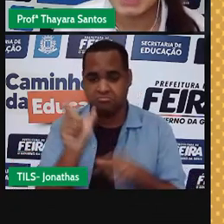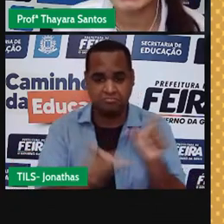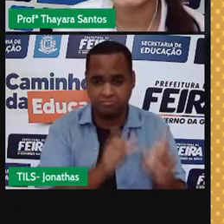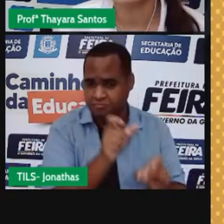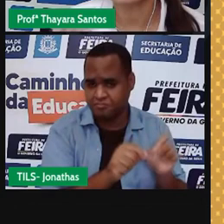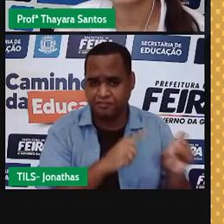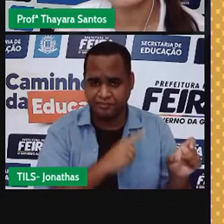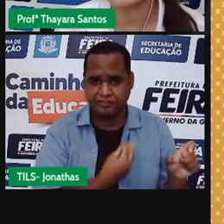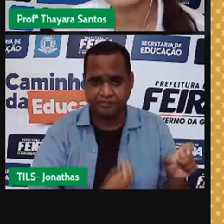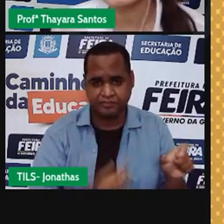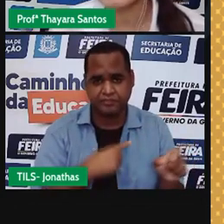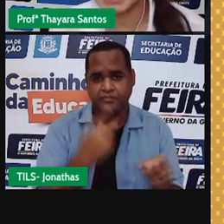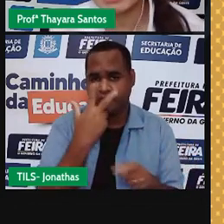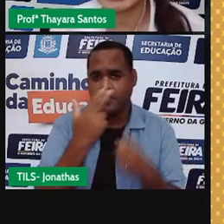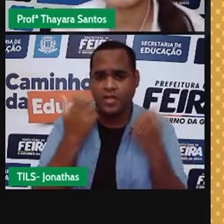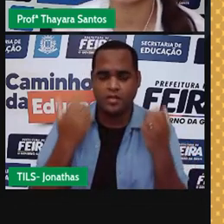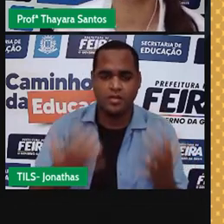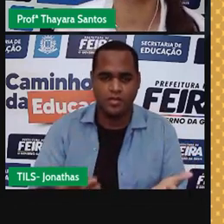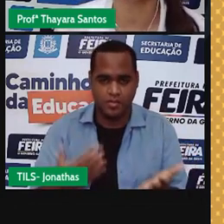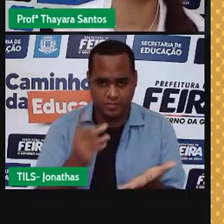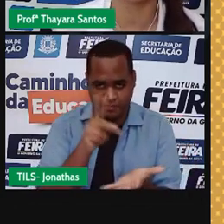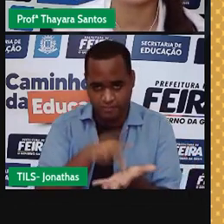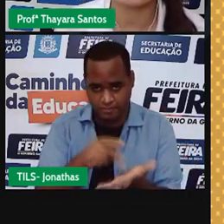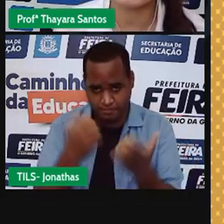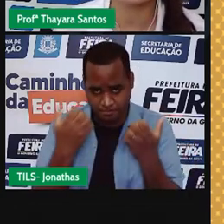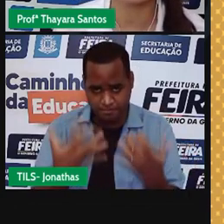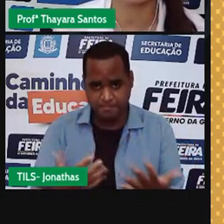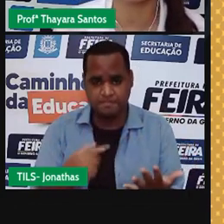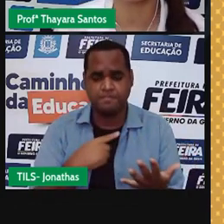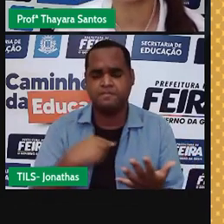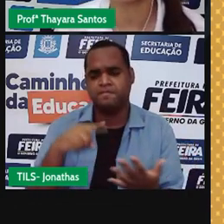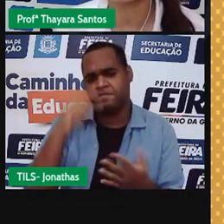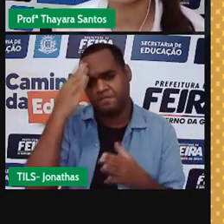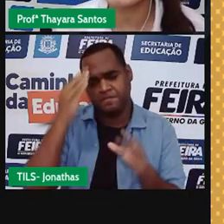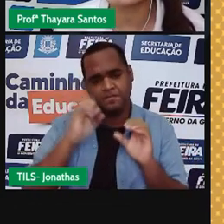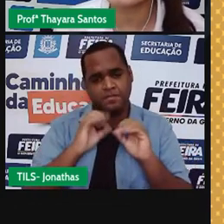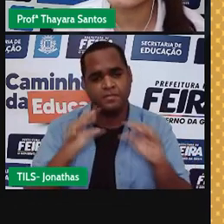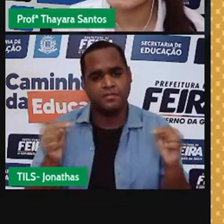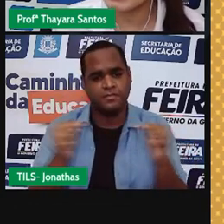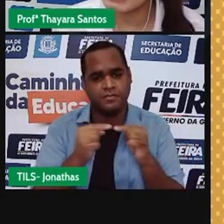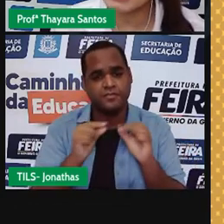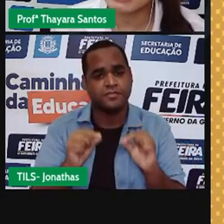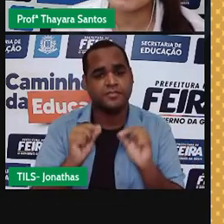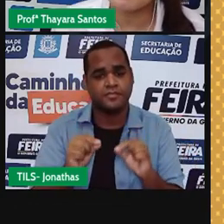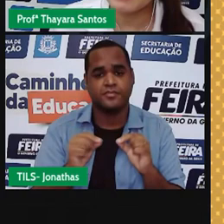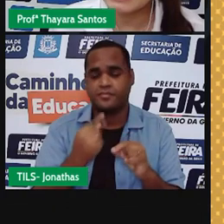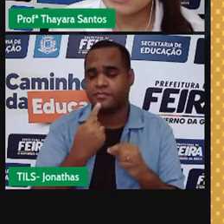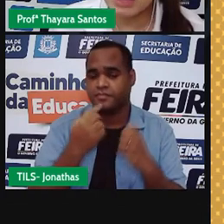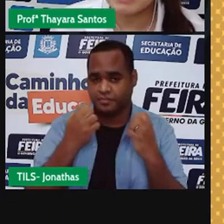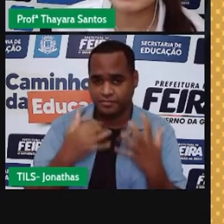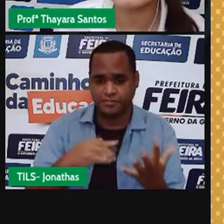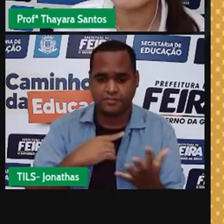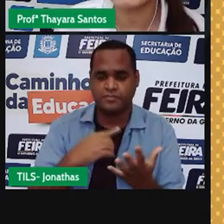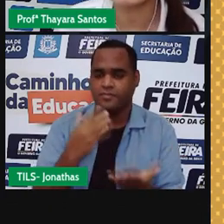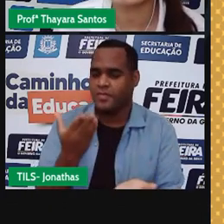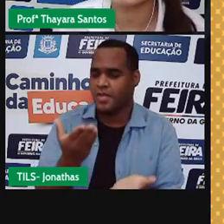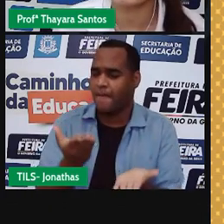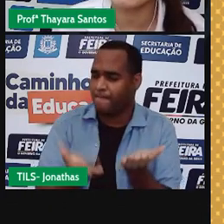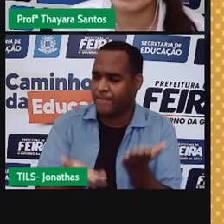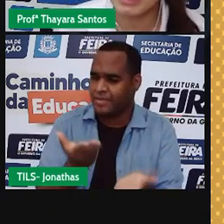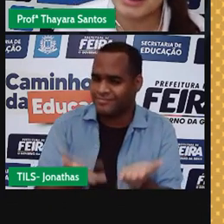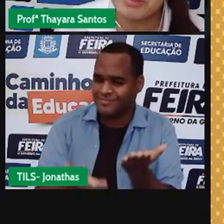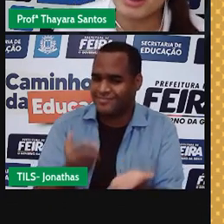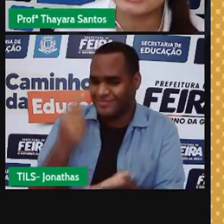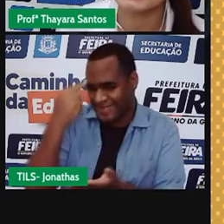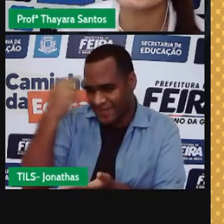possui. E de uma forma mais prática, para a gente entender o que é massa, a gente costuma dizer que massa é aquele peso que aparece na balança.